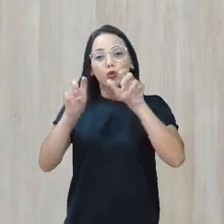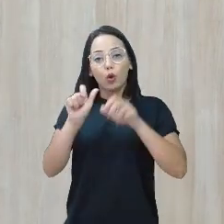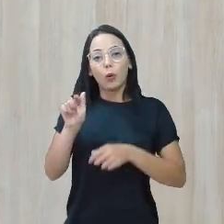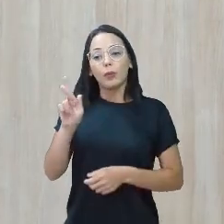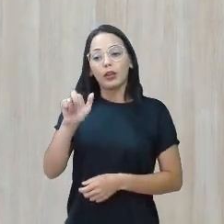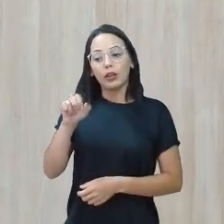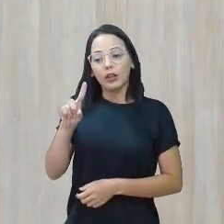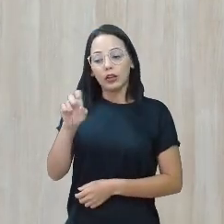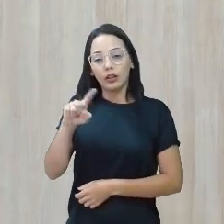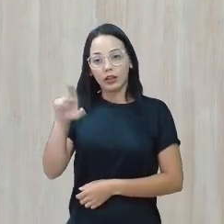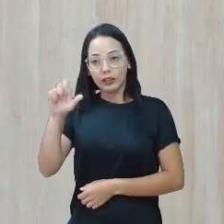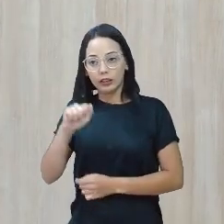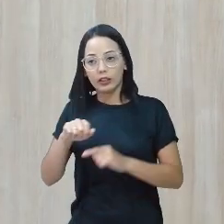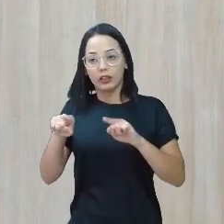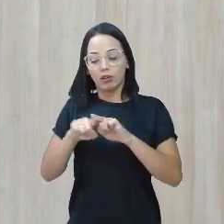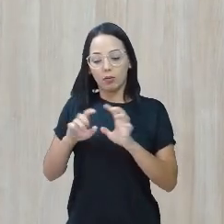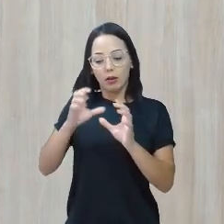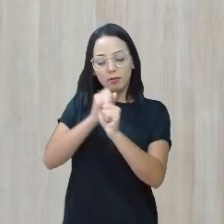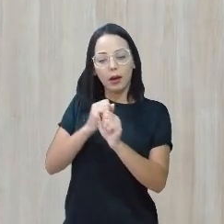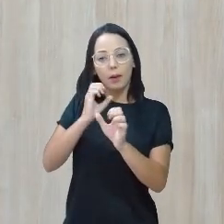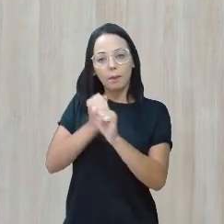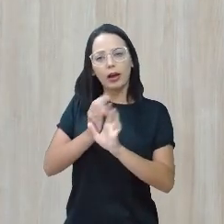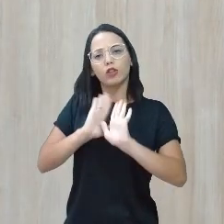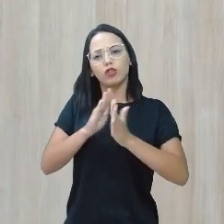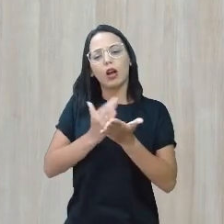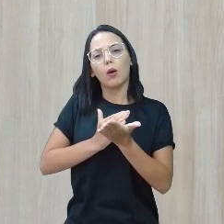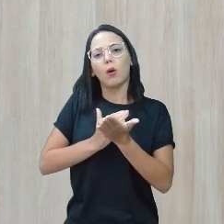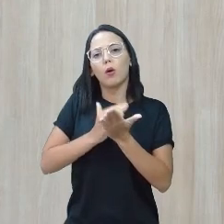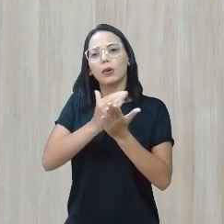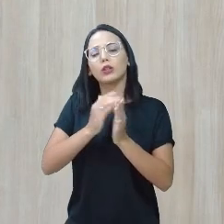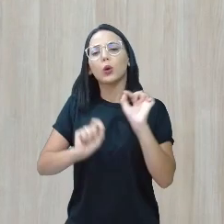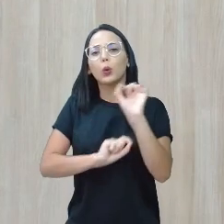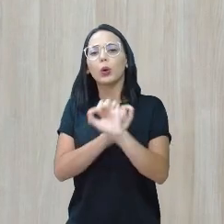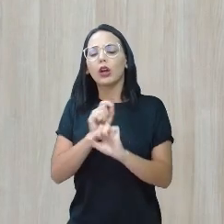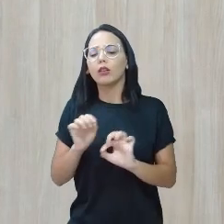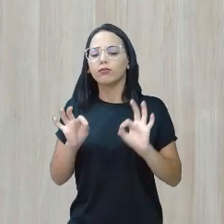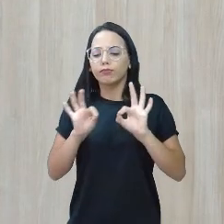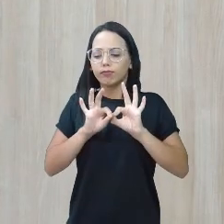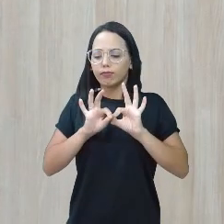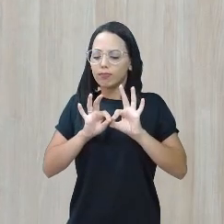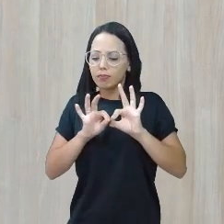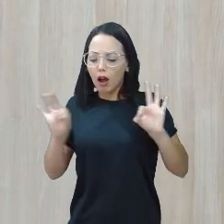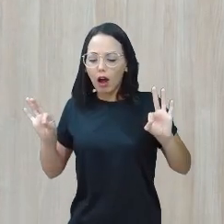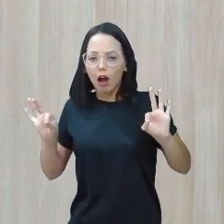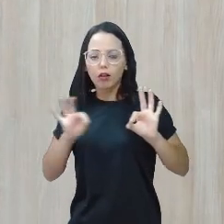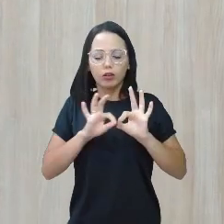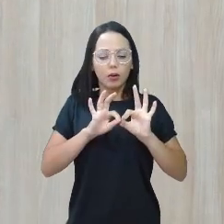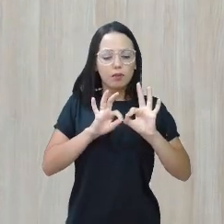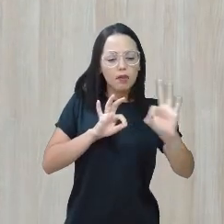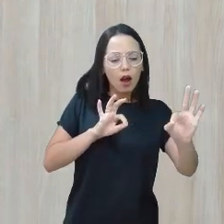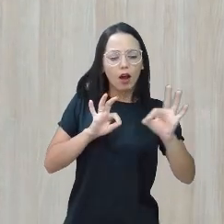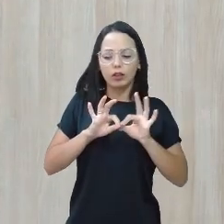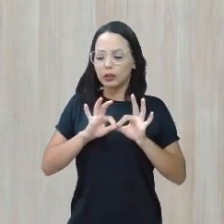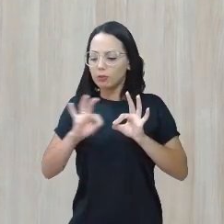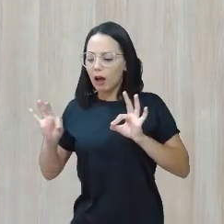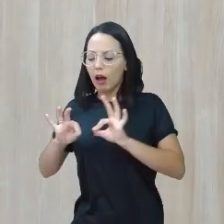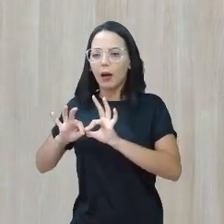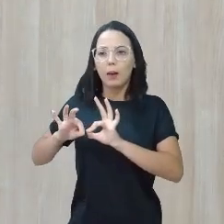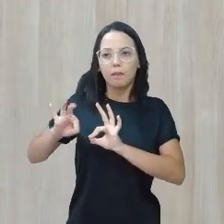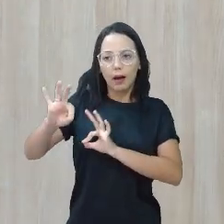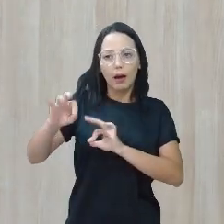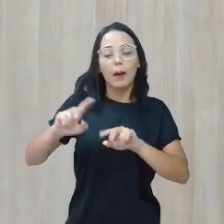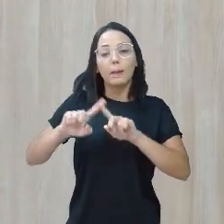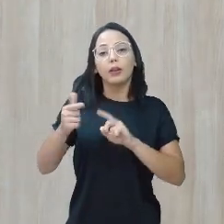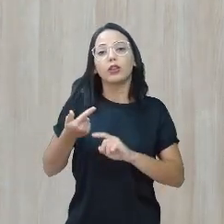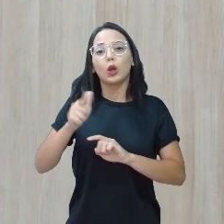perímetro e na grandeza perímetro a gente trabalhou com a noção de comprimento, mas aí tem um outro contexto associado a ela,